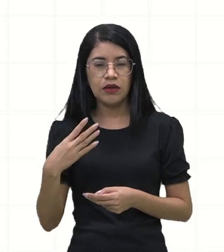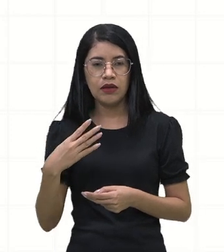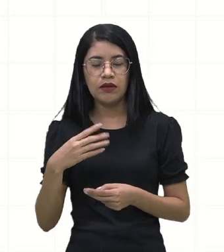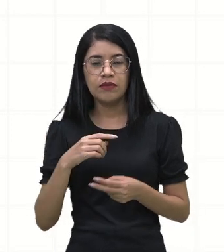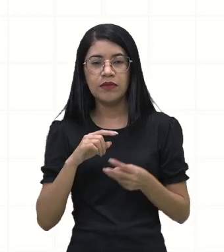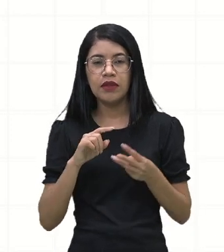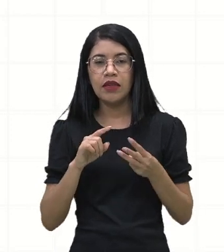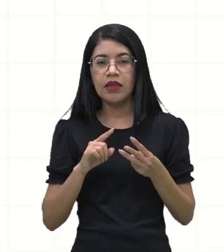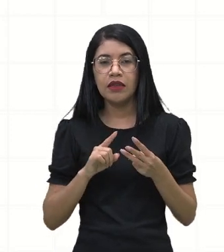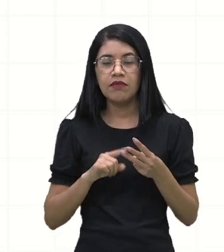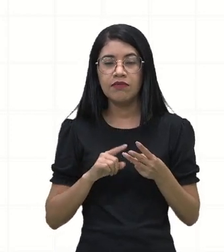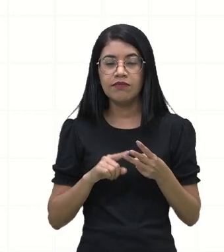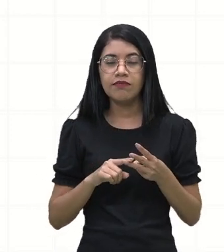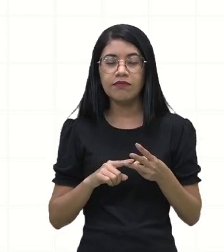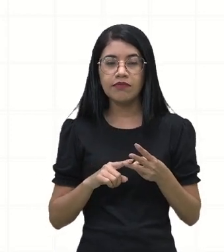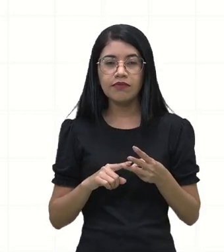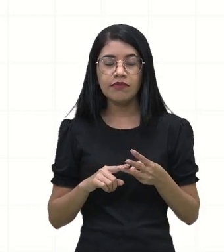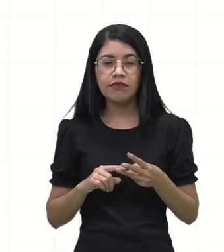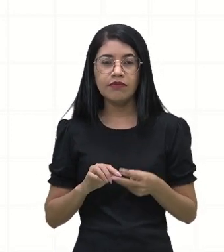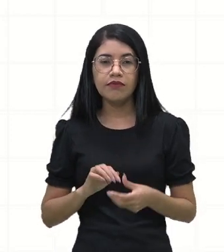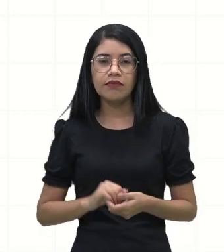casas decimais, nós temos